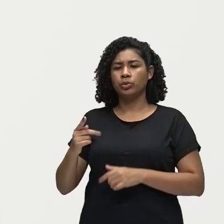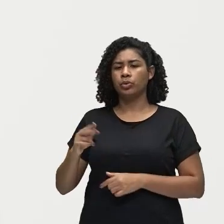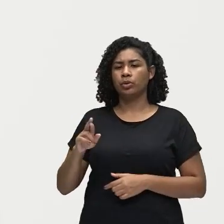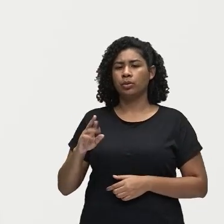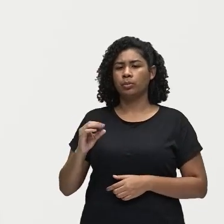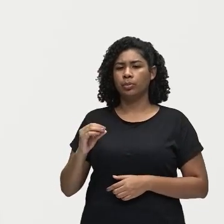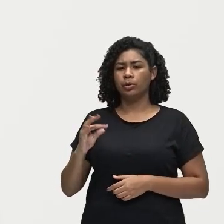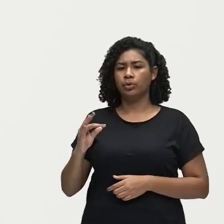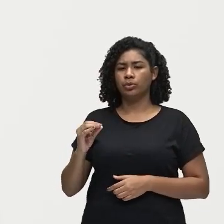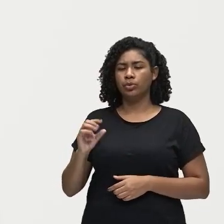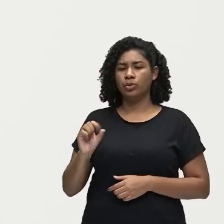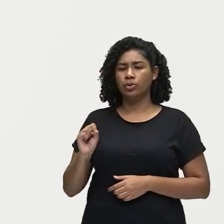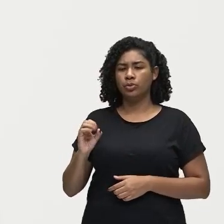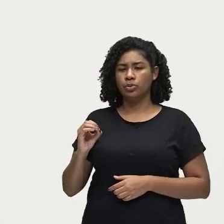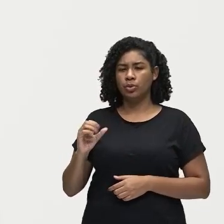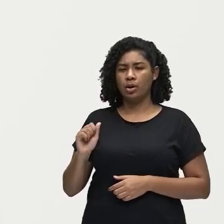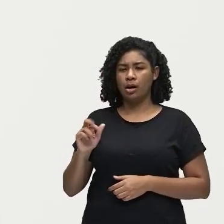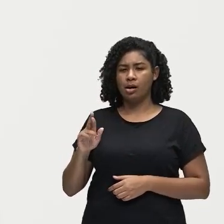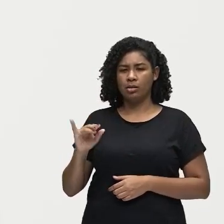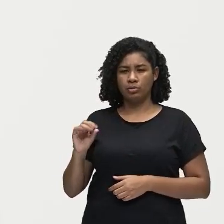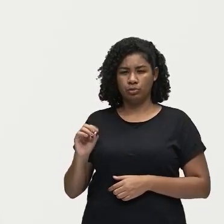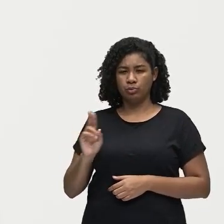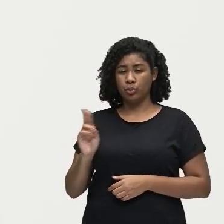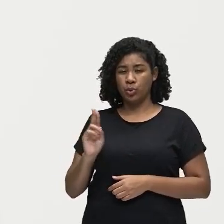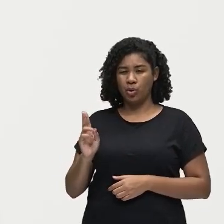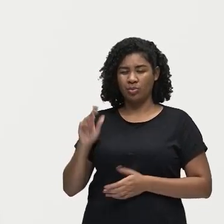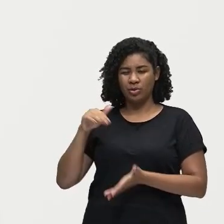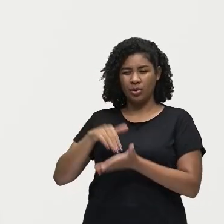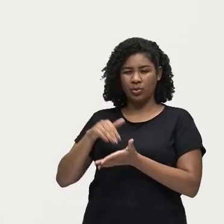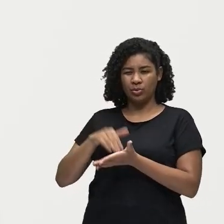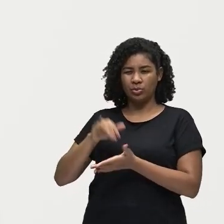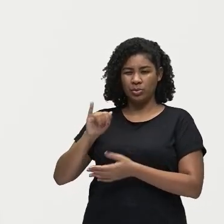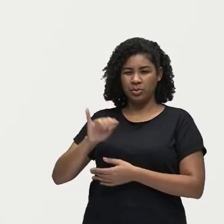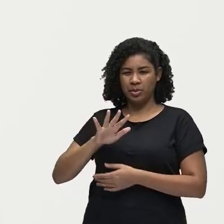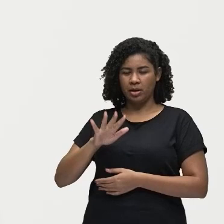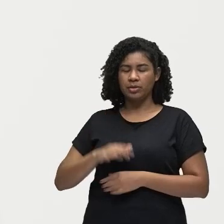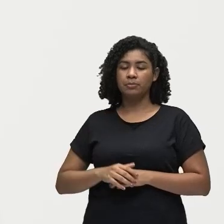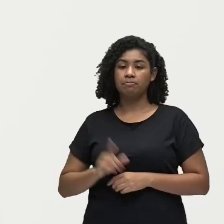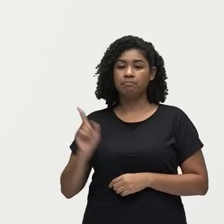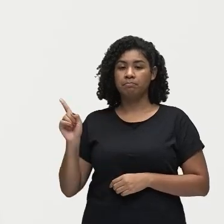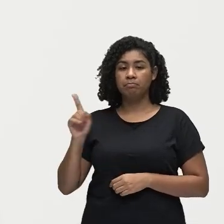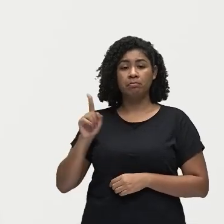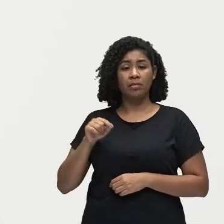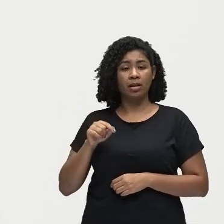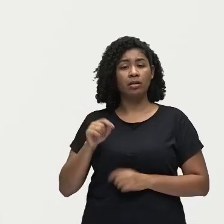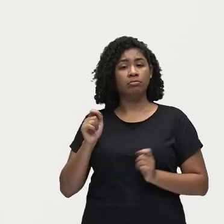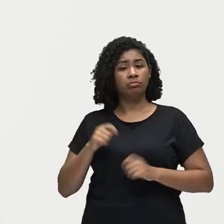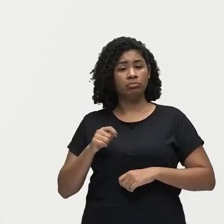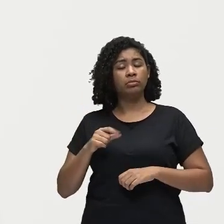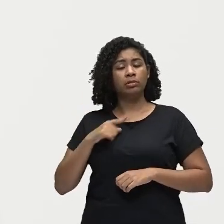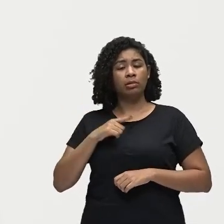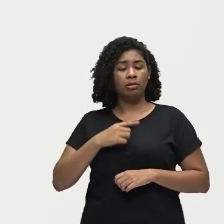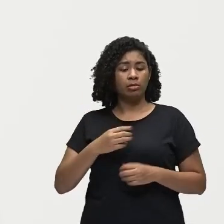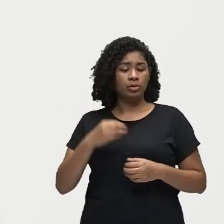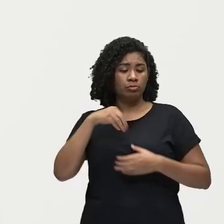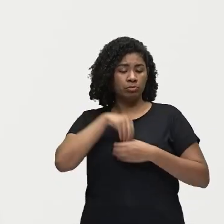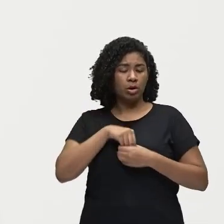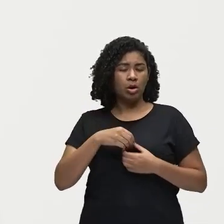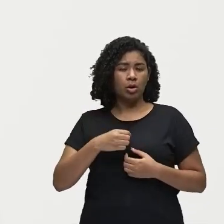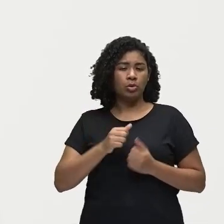quadrinho lá identificando protozoários. Esses são micro-organismos que nós podemos conviver